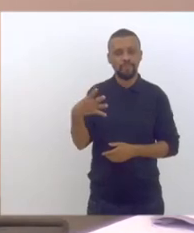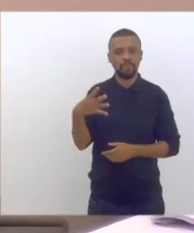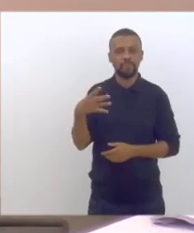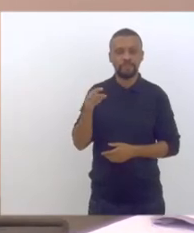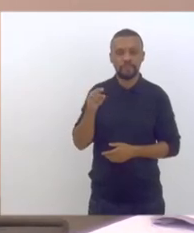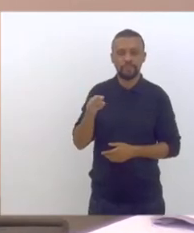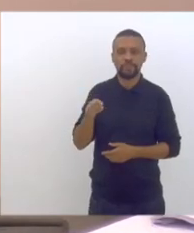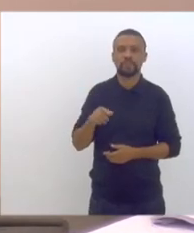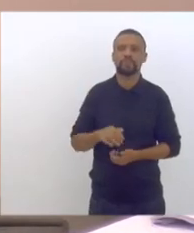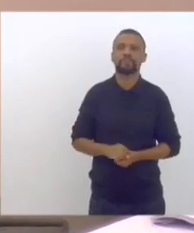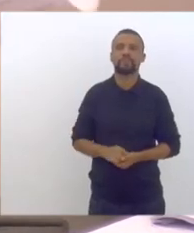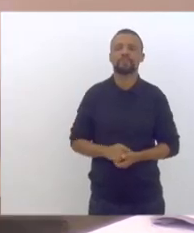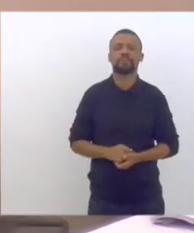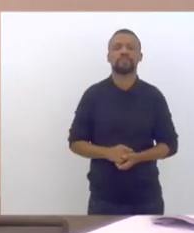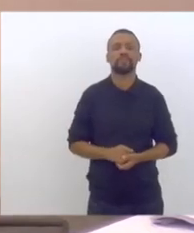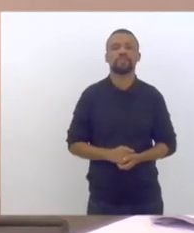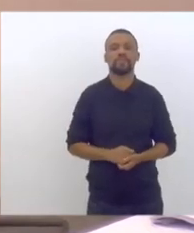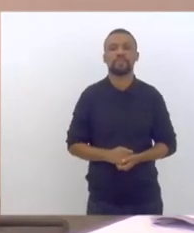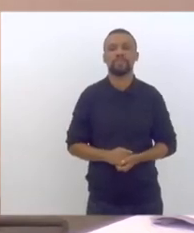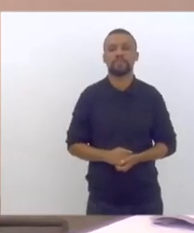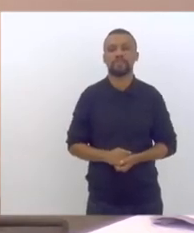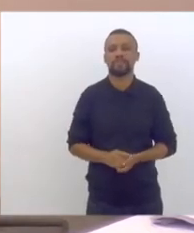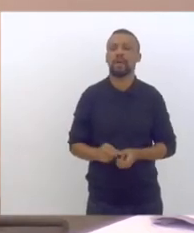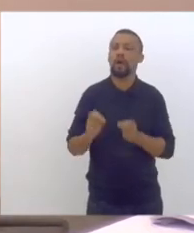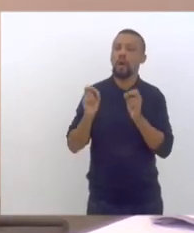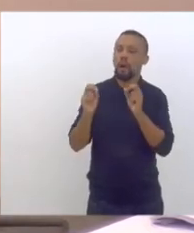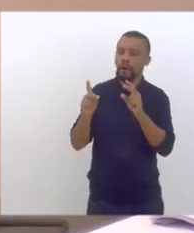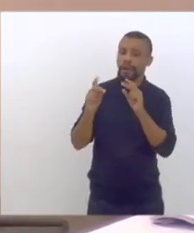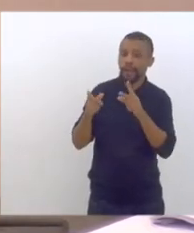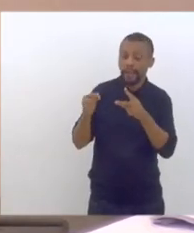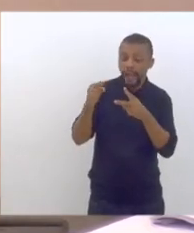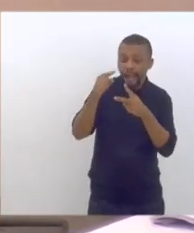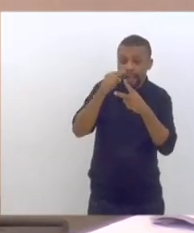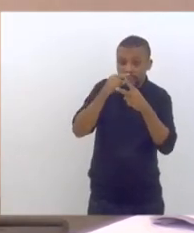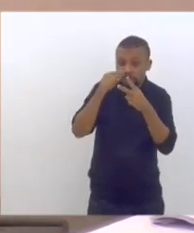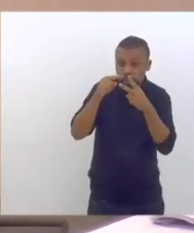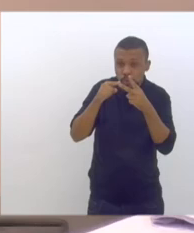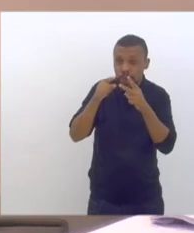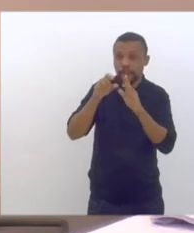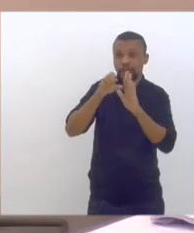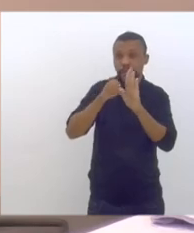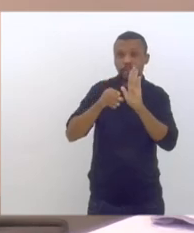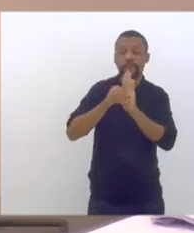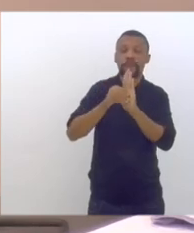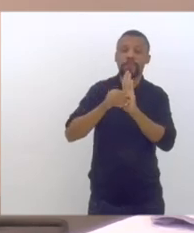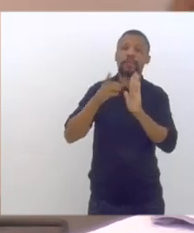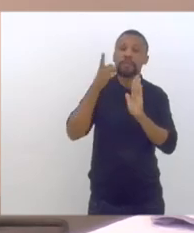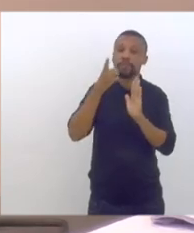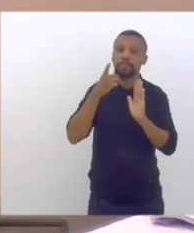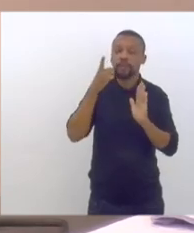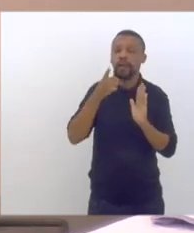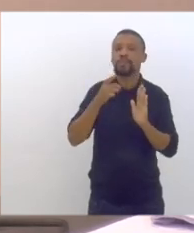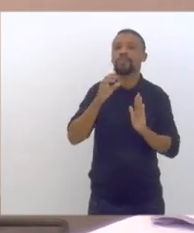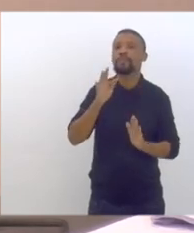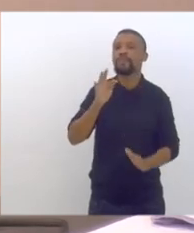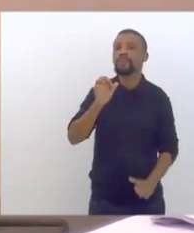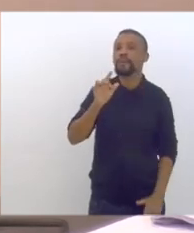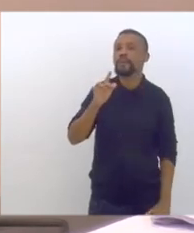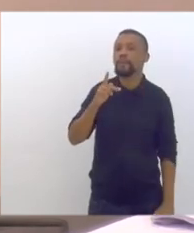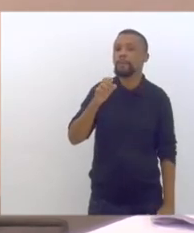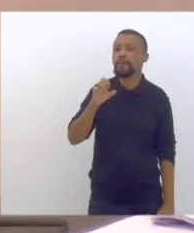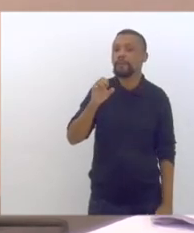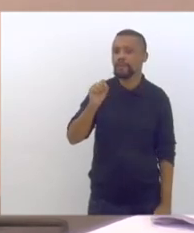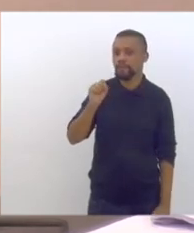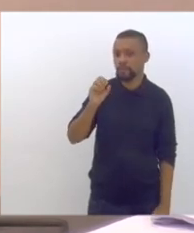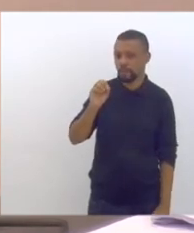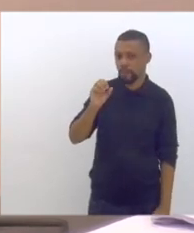5454 eu sei a todas as 2:30 das do deputado Felipe Soares sonho compatível 1 e